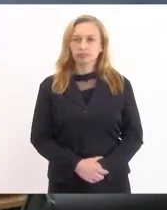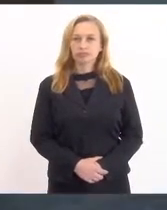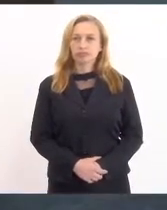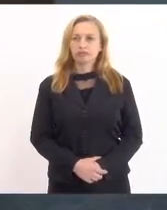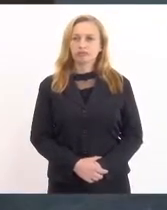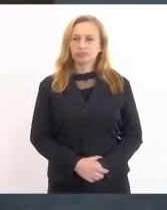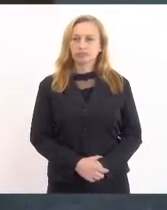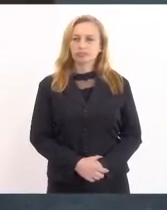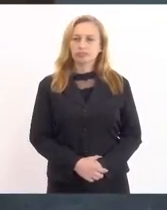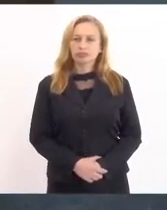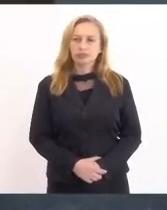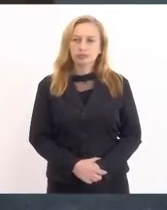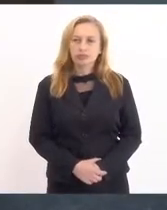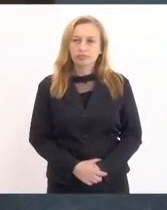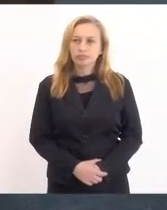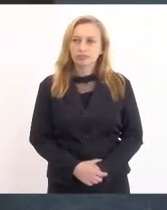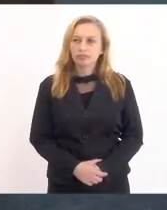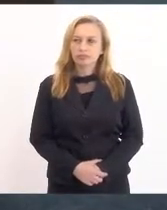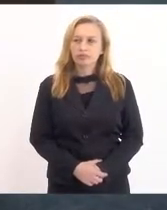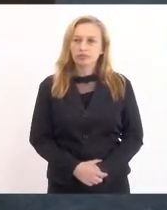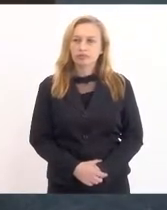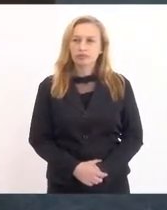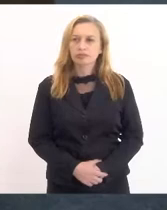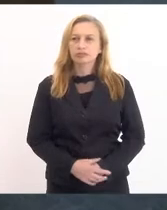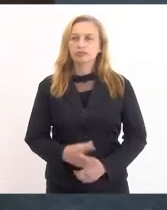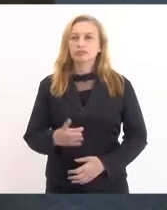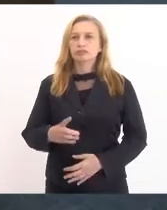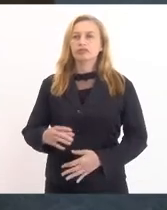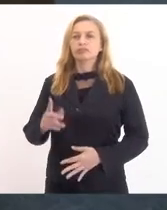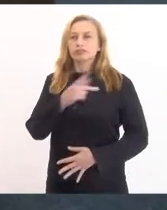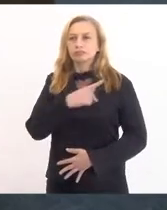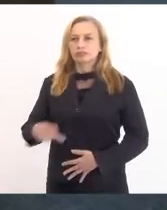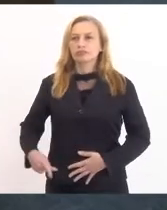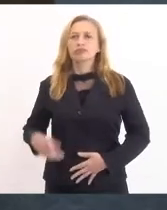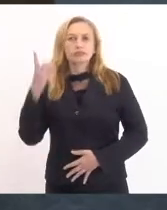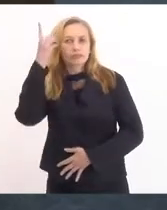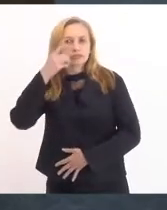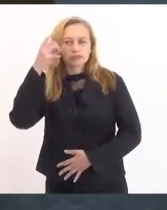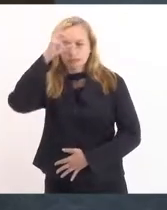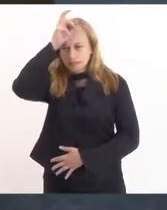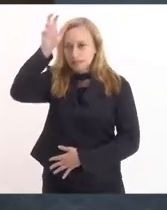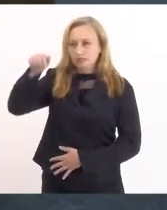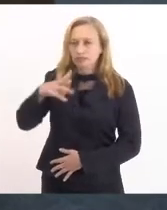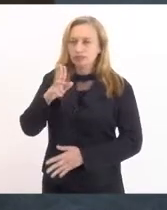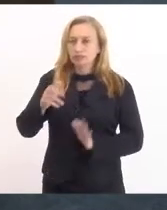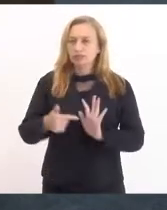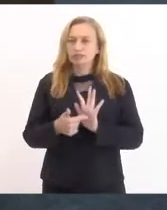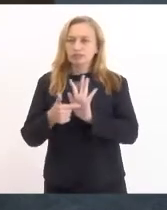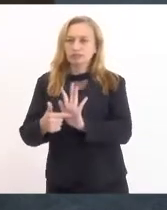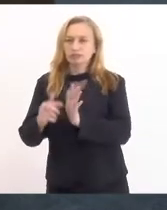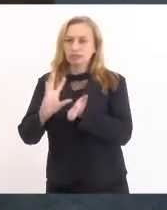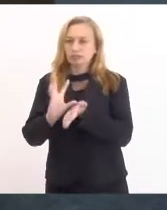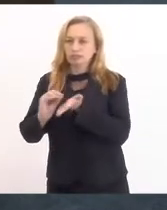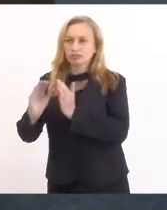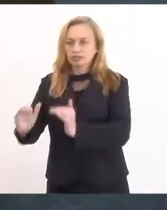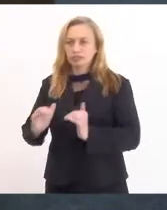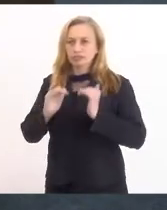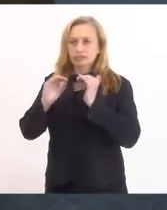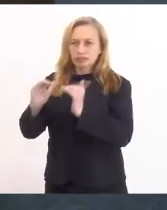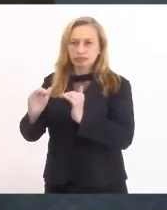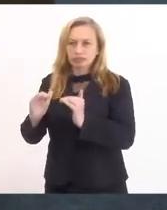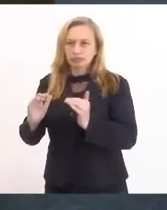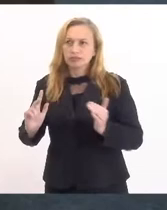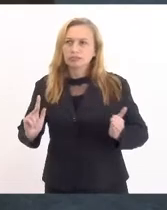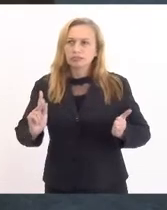Senhora Presidente, deputada Tia Ju, a ata reflete com exatidão